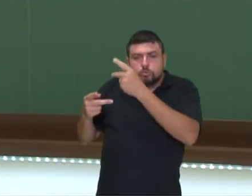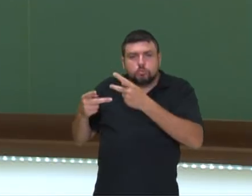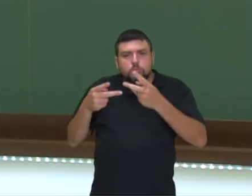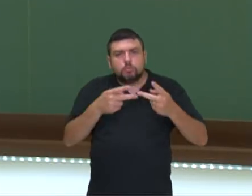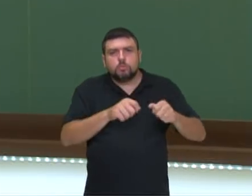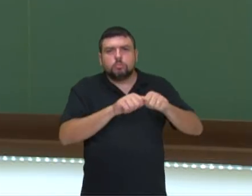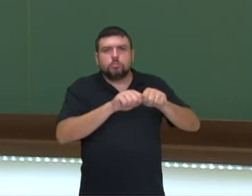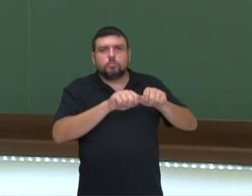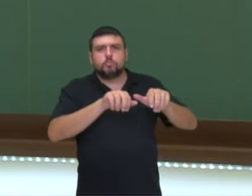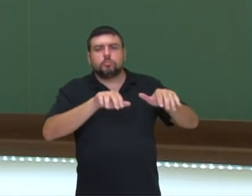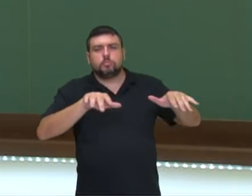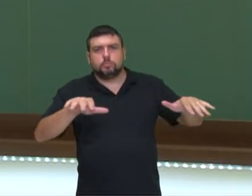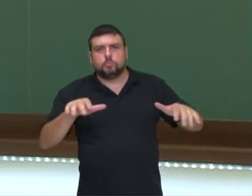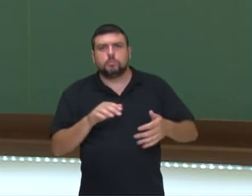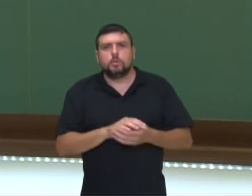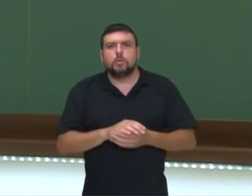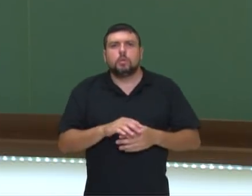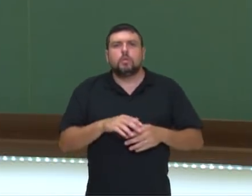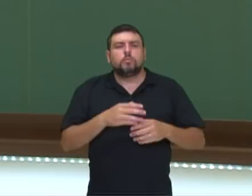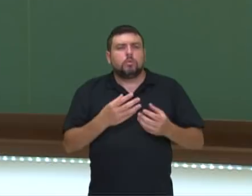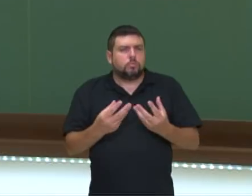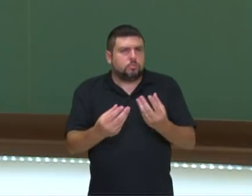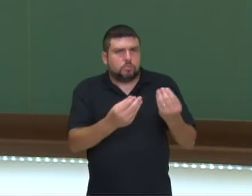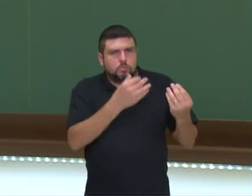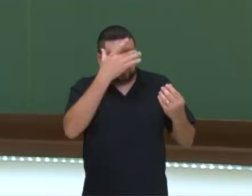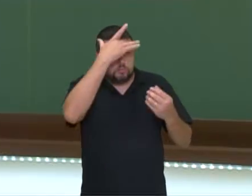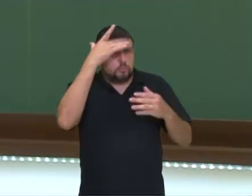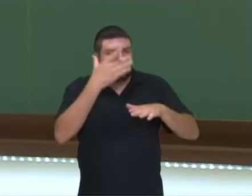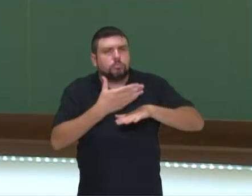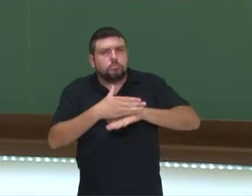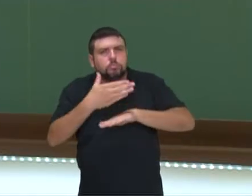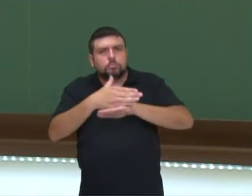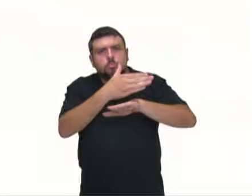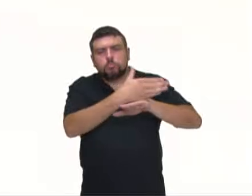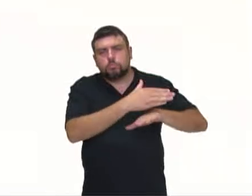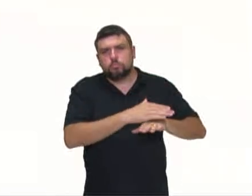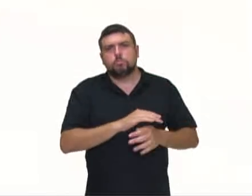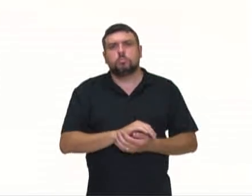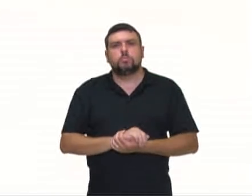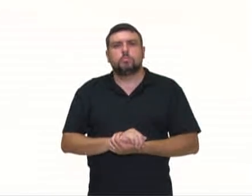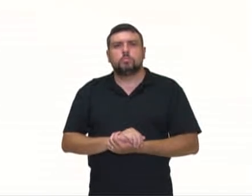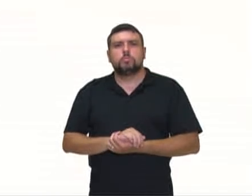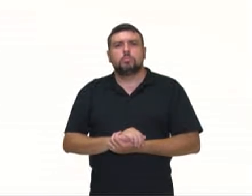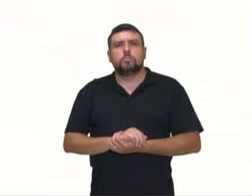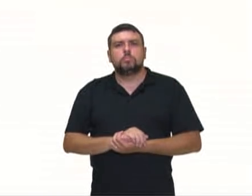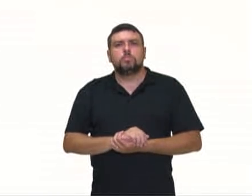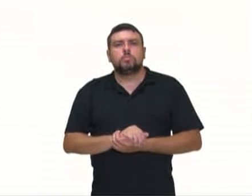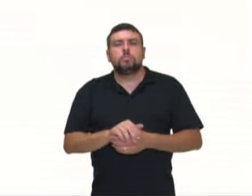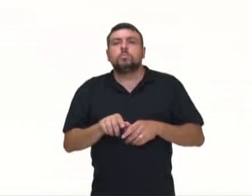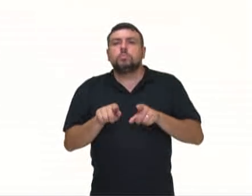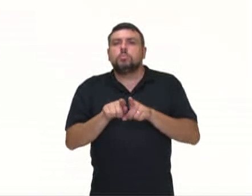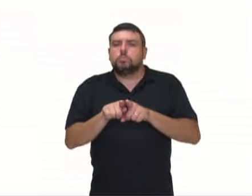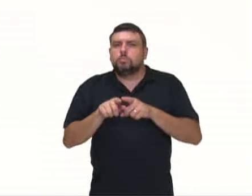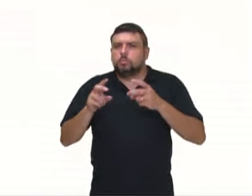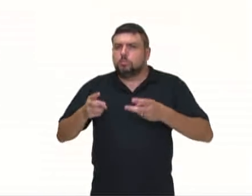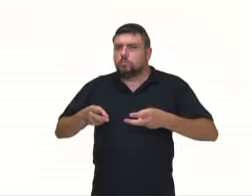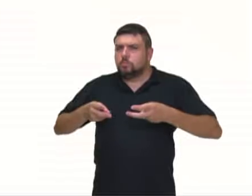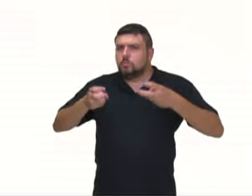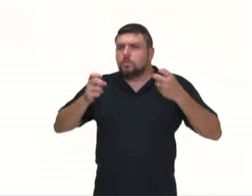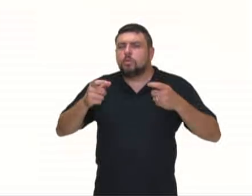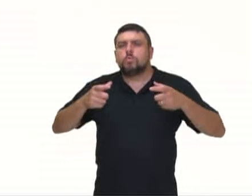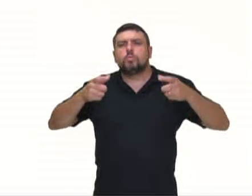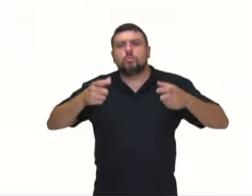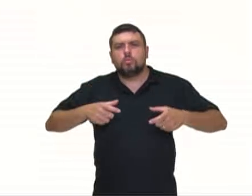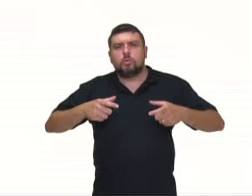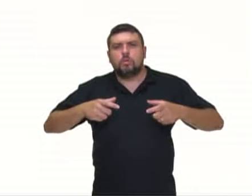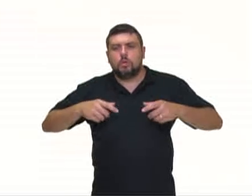por várias pessoas, por várias partes ali. foram observados a instalação de quadras nas praias,